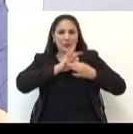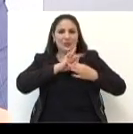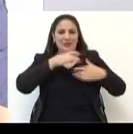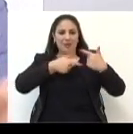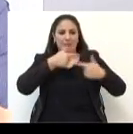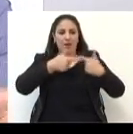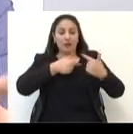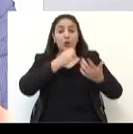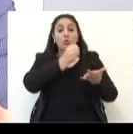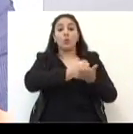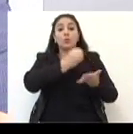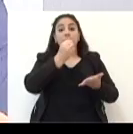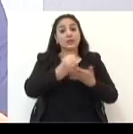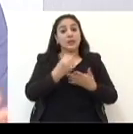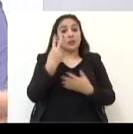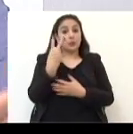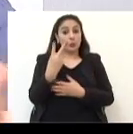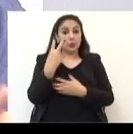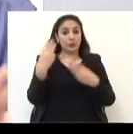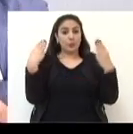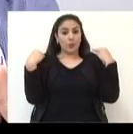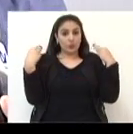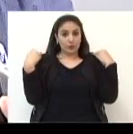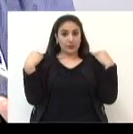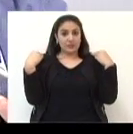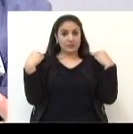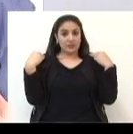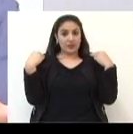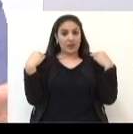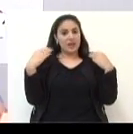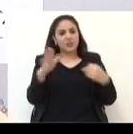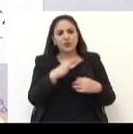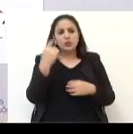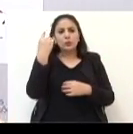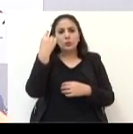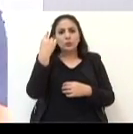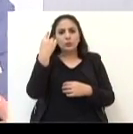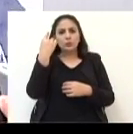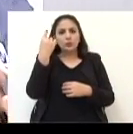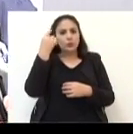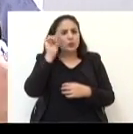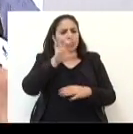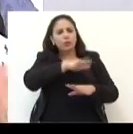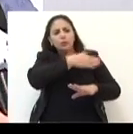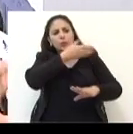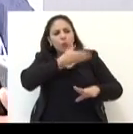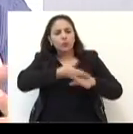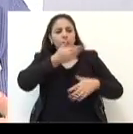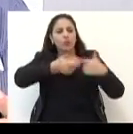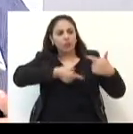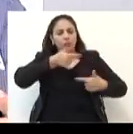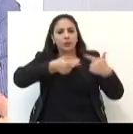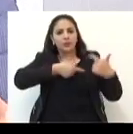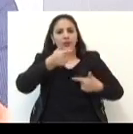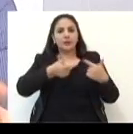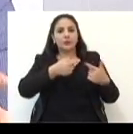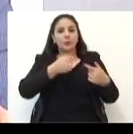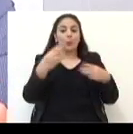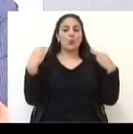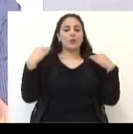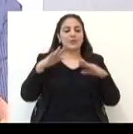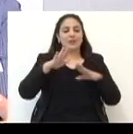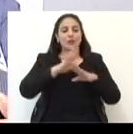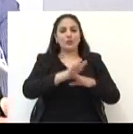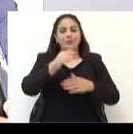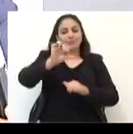contratar, então, mais 2 motoristas para auxiliar, porque o táxi ele roda 24 horas, não é por um período só, ele pode até rodar 24 horas, né? E a